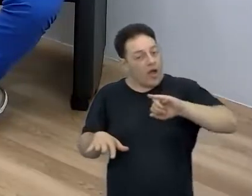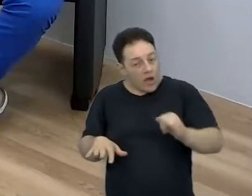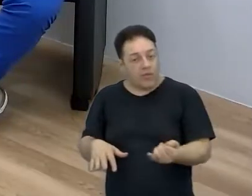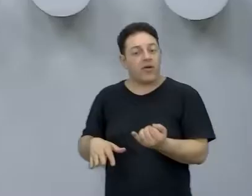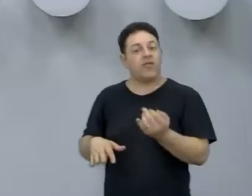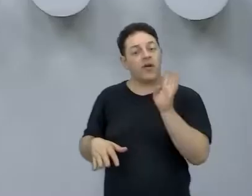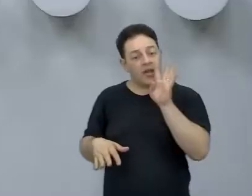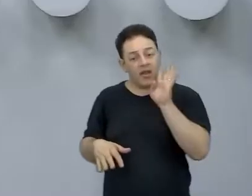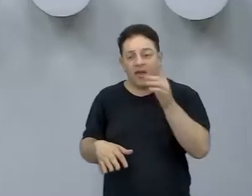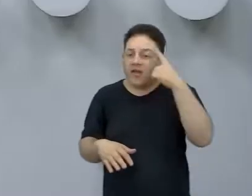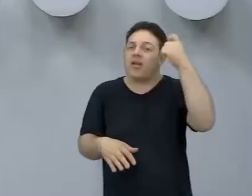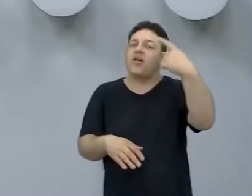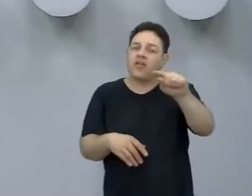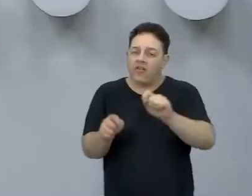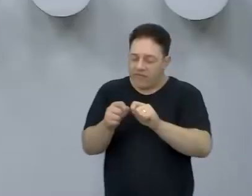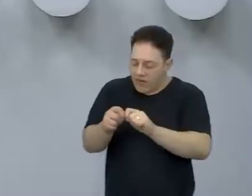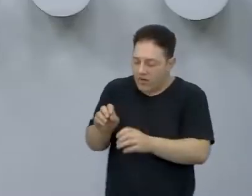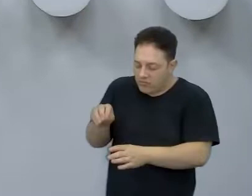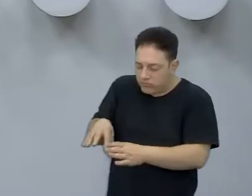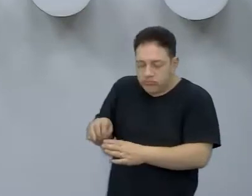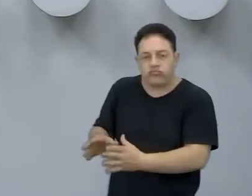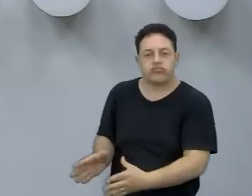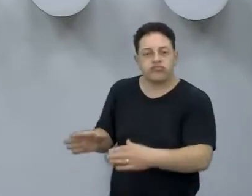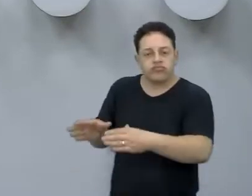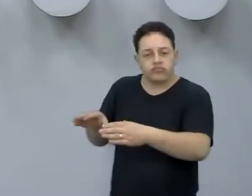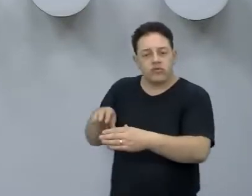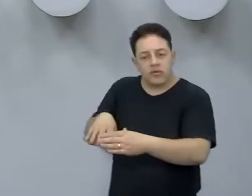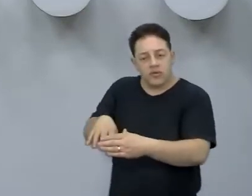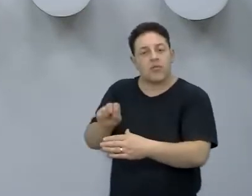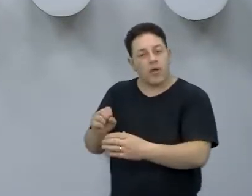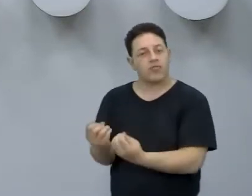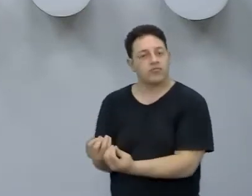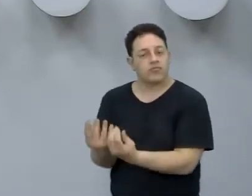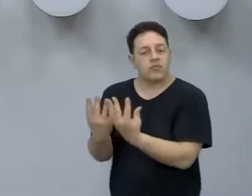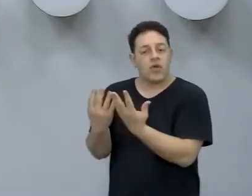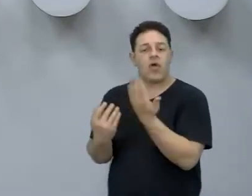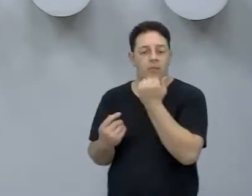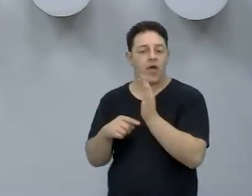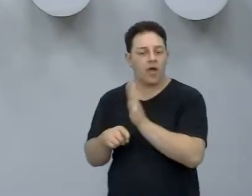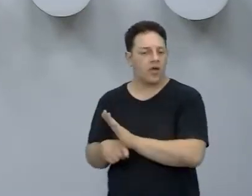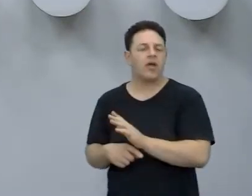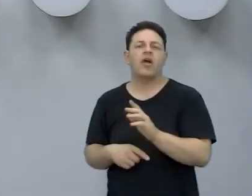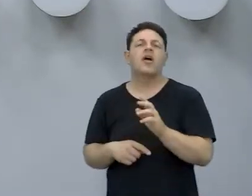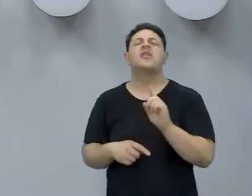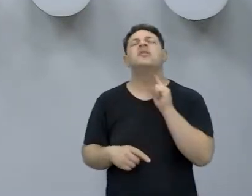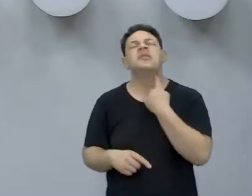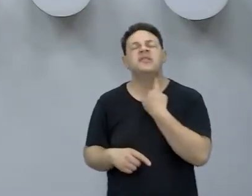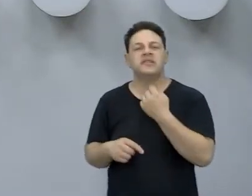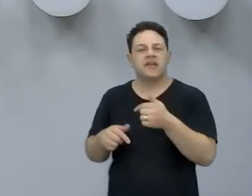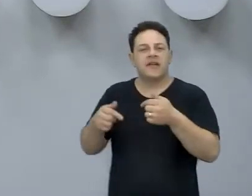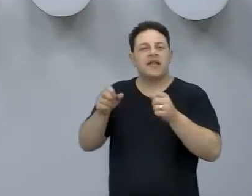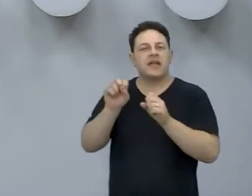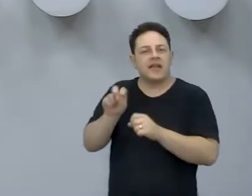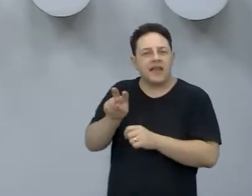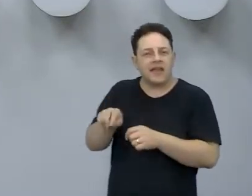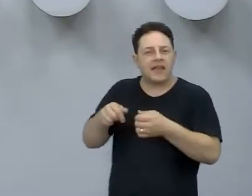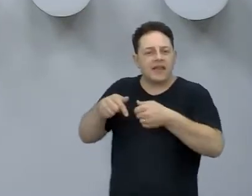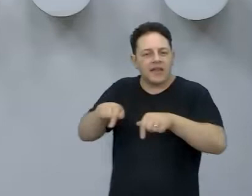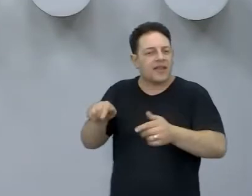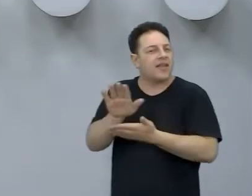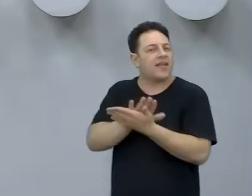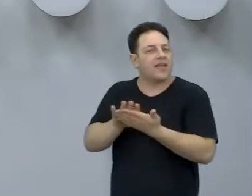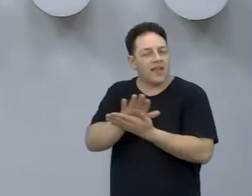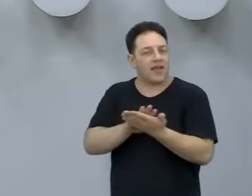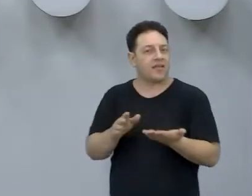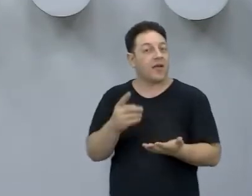Para fazer o adubo para você colocar na sua horta. Não precisa colocar agrotóxico, né? Economiza uma grana, que tem um temperinho à